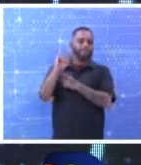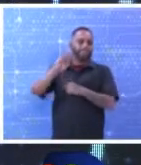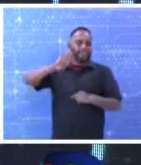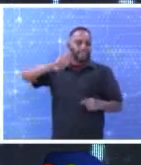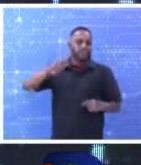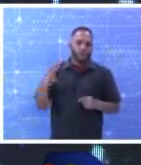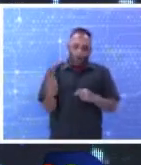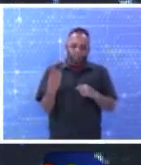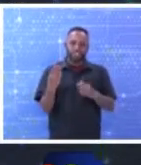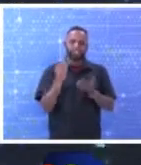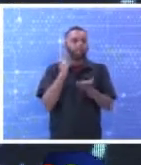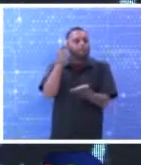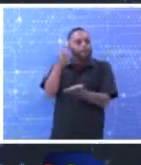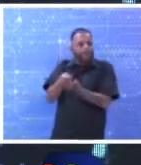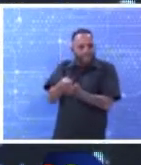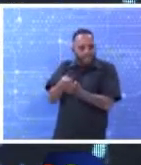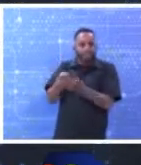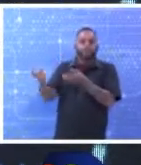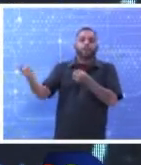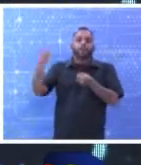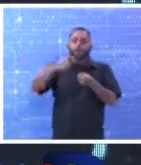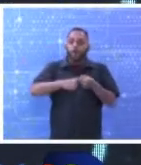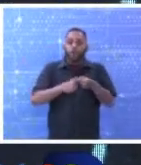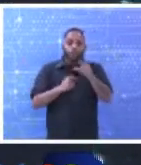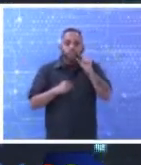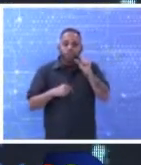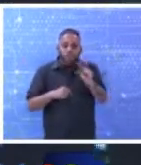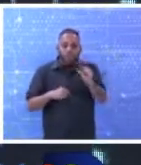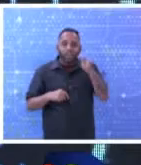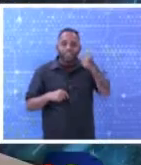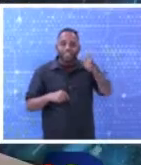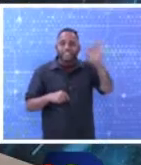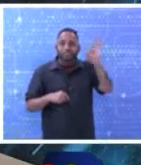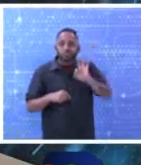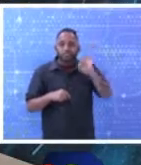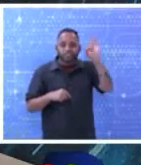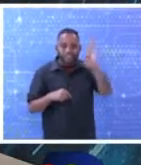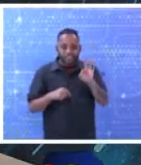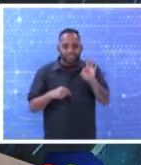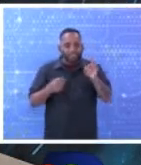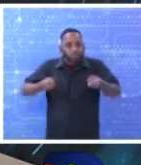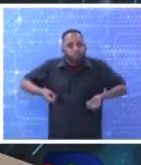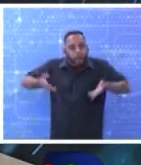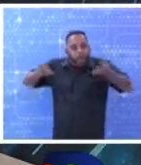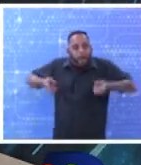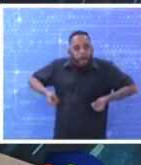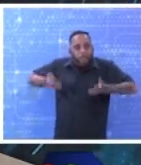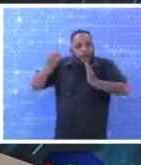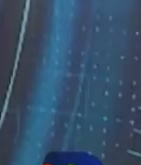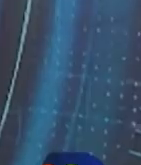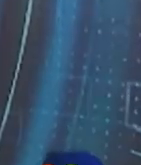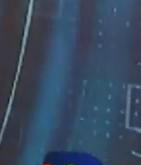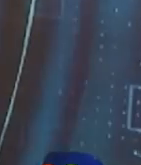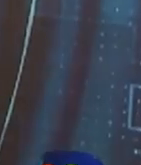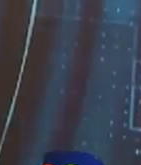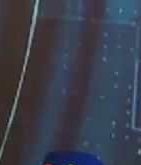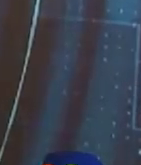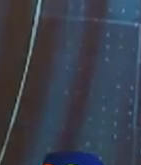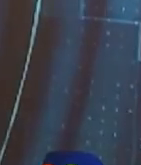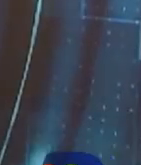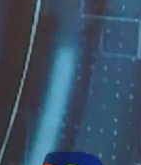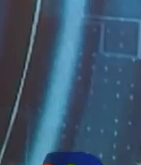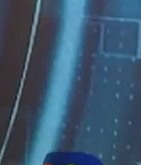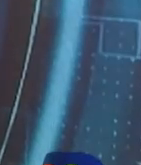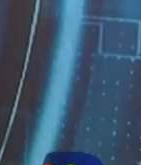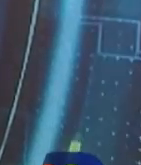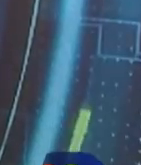ao governo federal e retornarão apenas por cento de investimentos para Santa Catarina transmitido